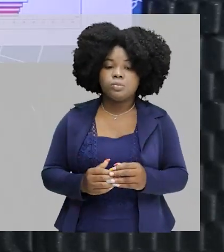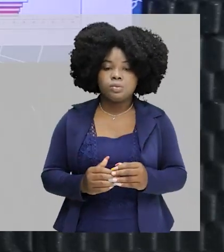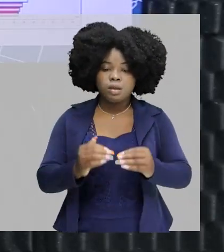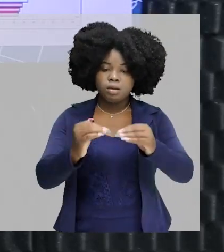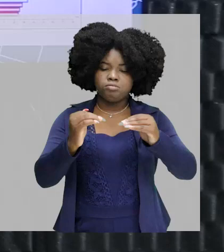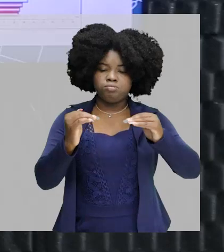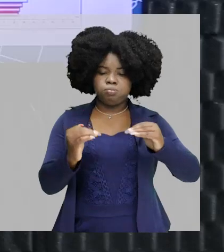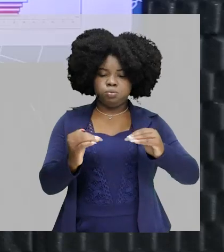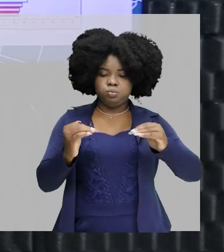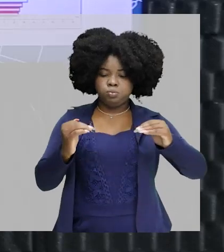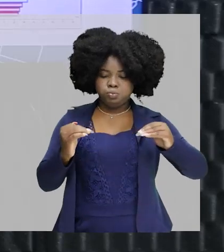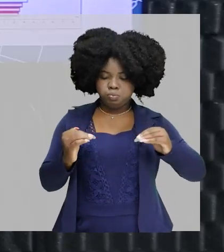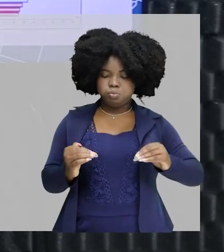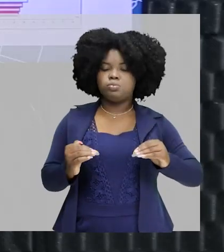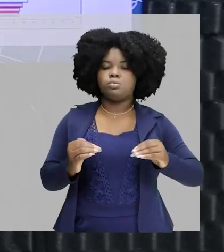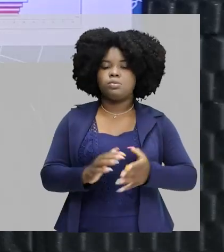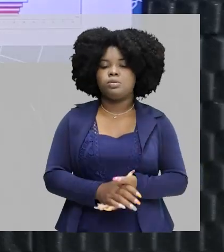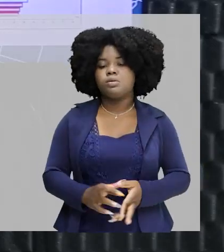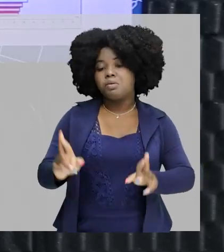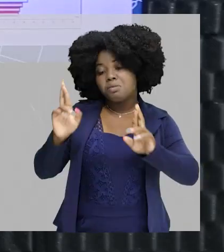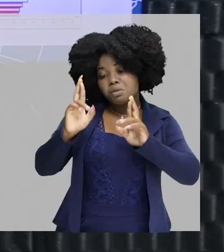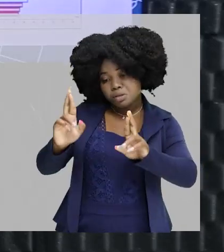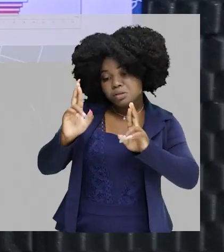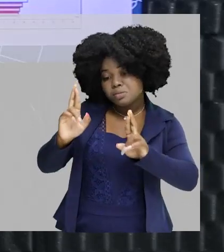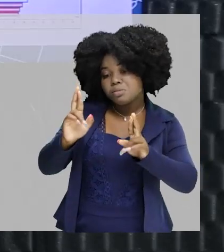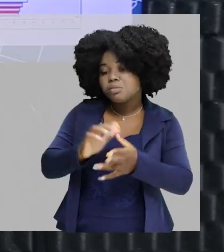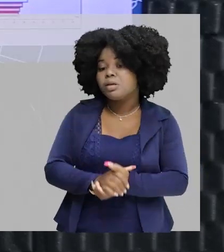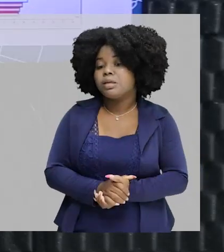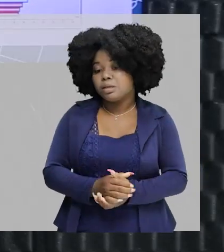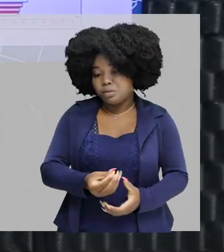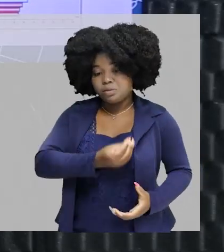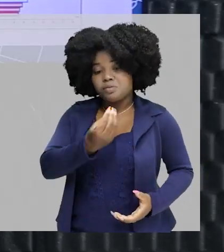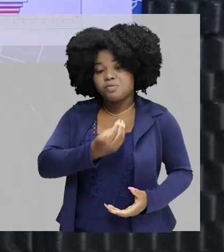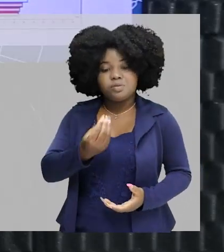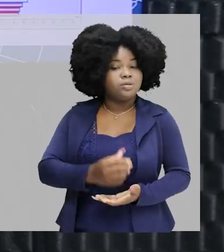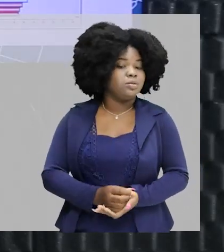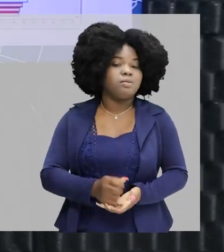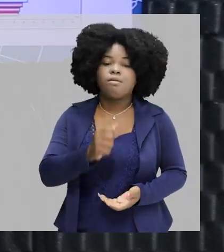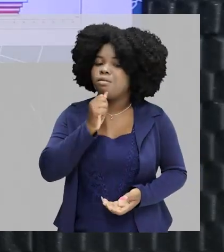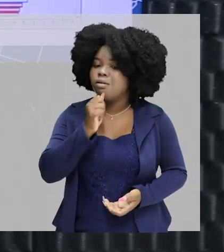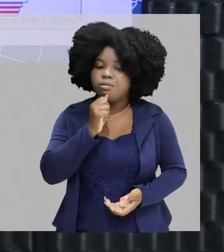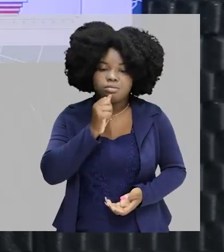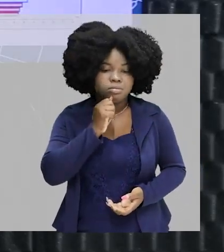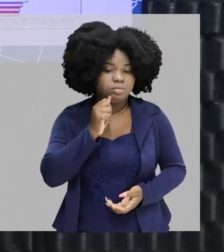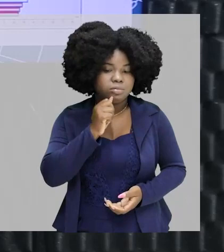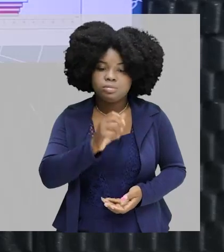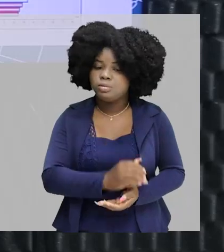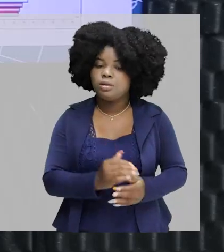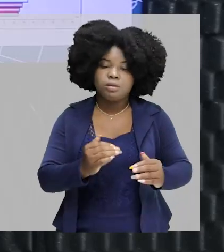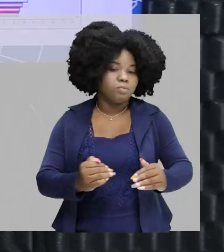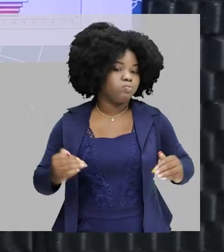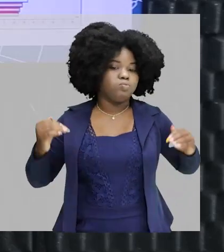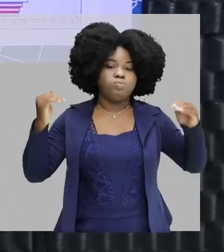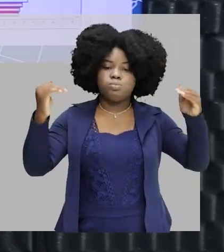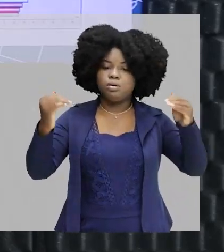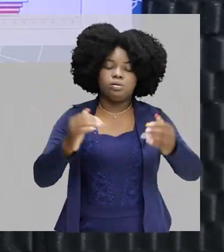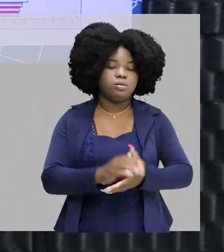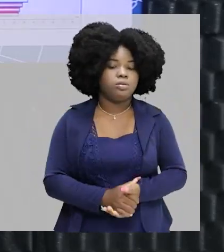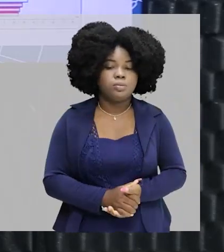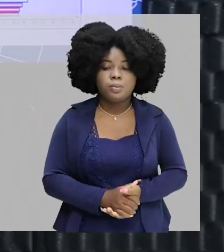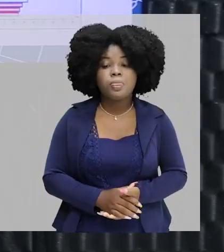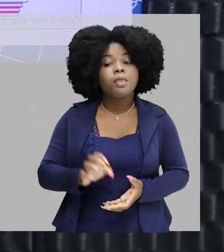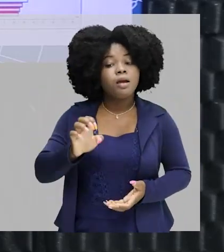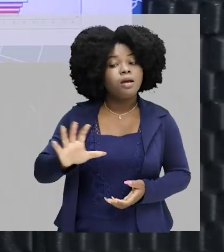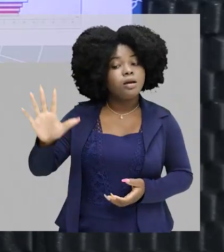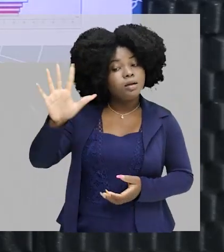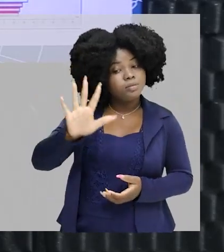populacional, ou seja, a expectativa de vida dessas regiões ainda não é tão alta, tá certo? Olha da Europa. Primeira